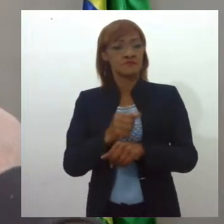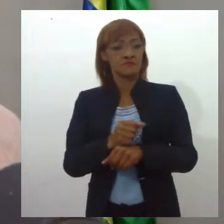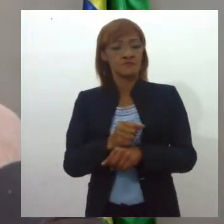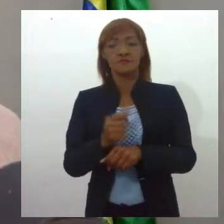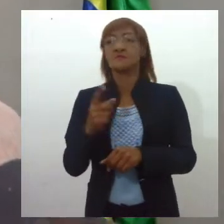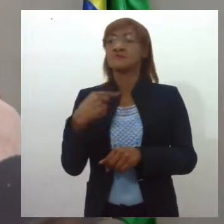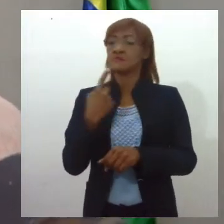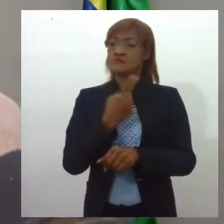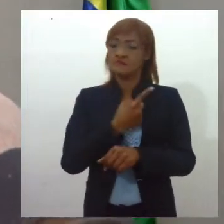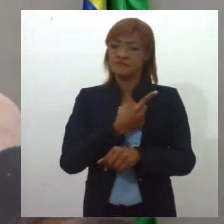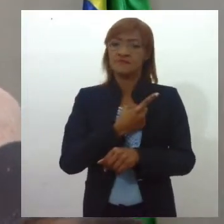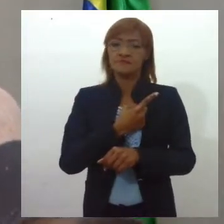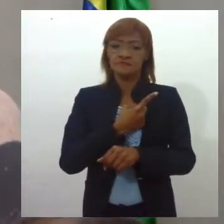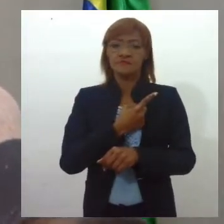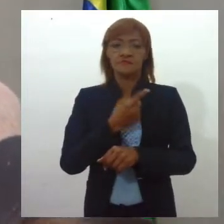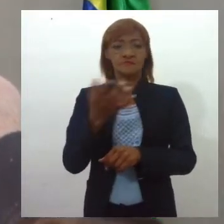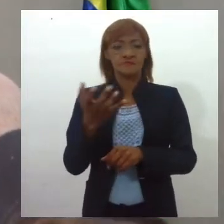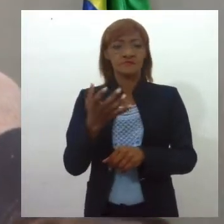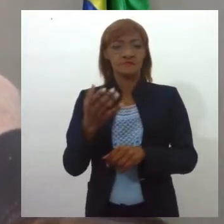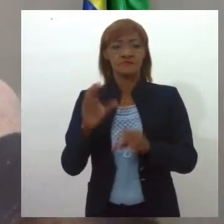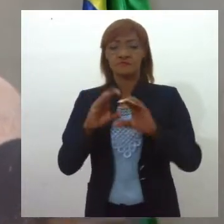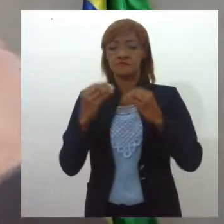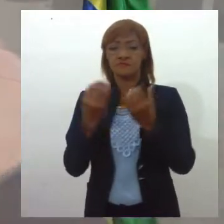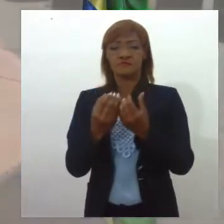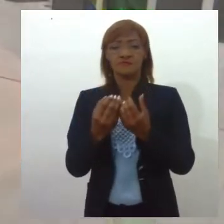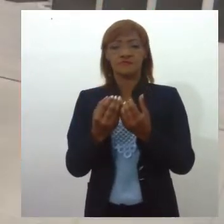trazer para ele levar para a Câmara Municipal.